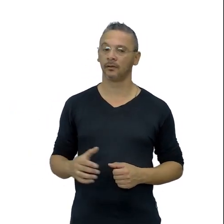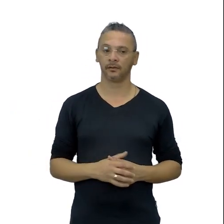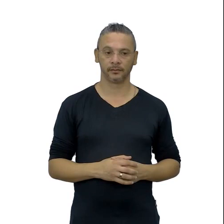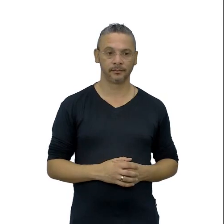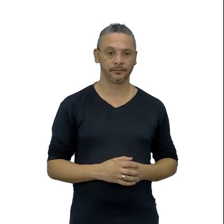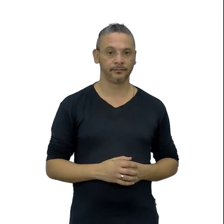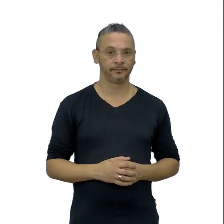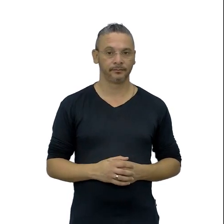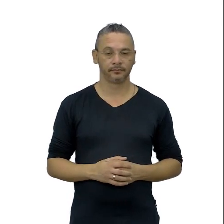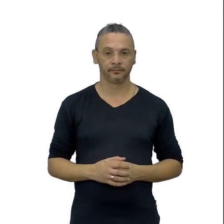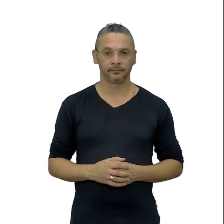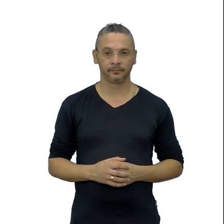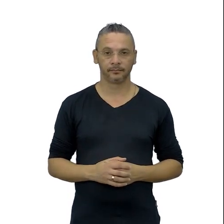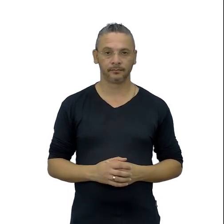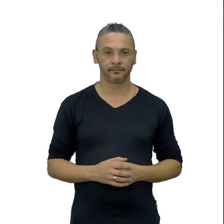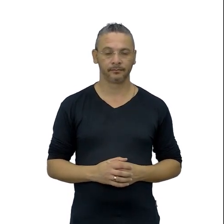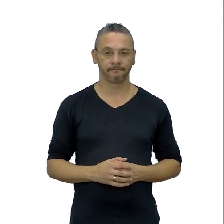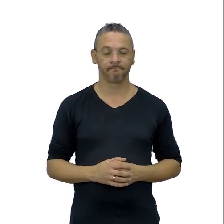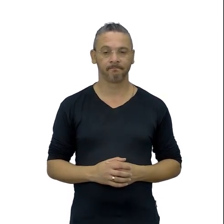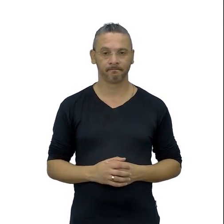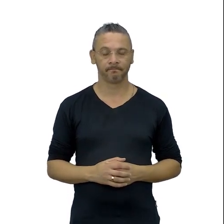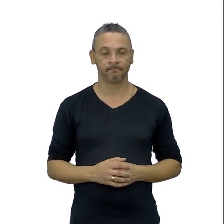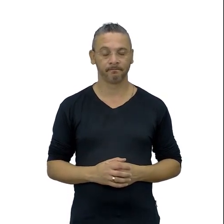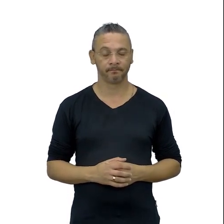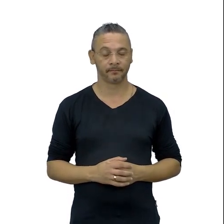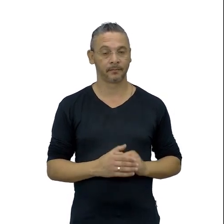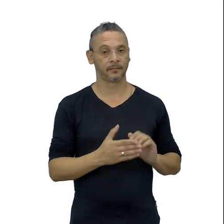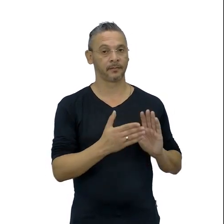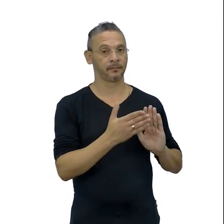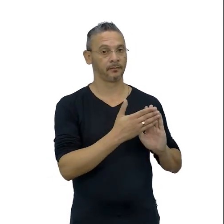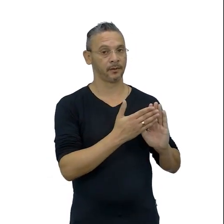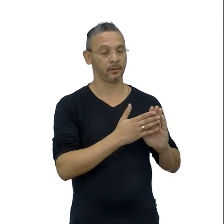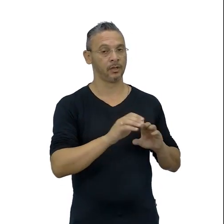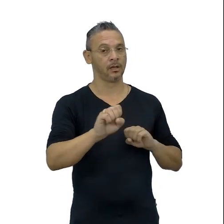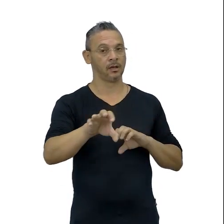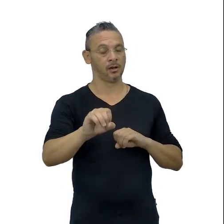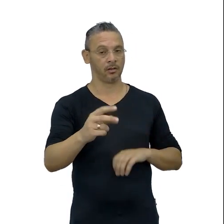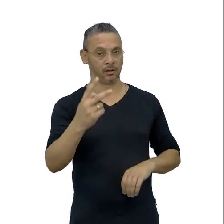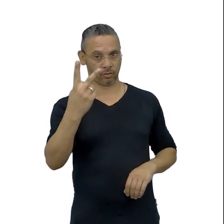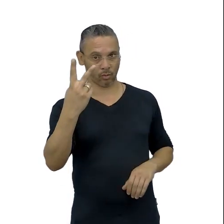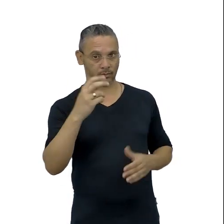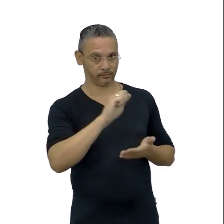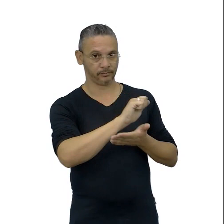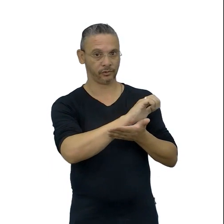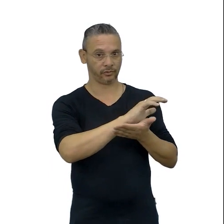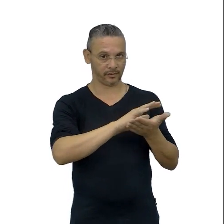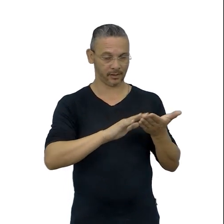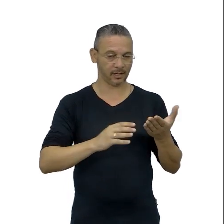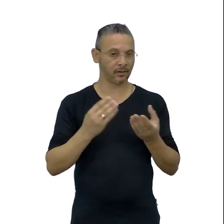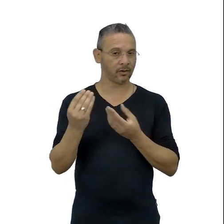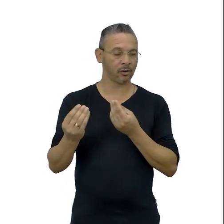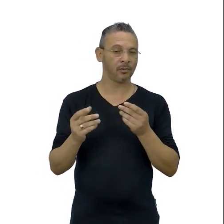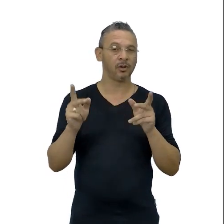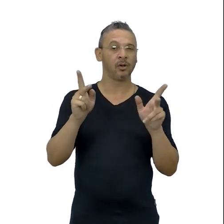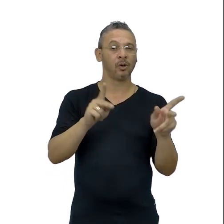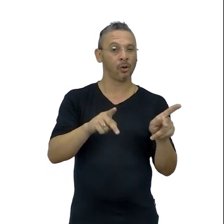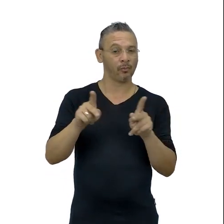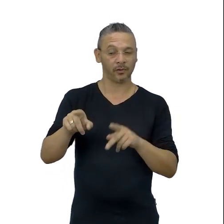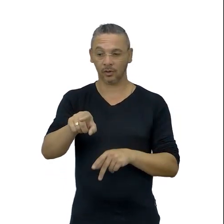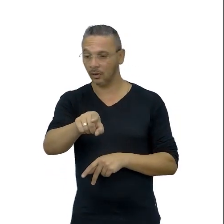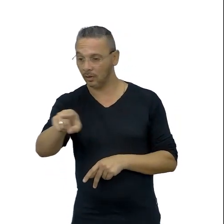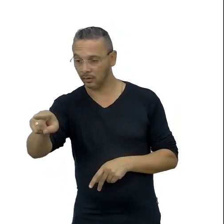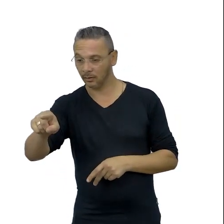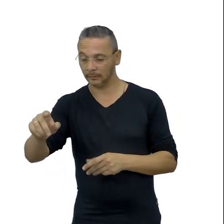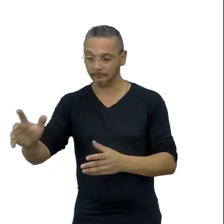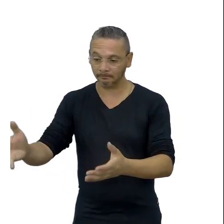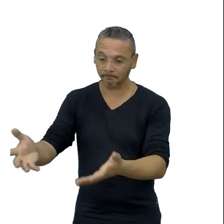Nessa atividade, proposta na aula 2, por exemplo, o professor pode motivar a